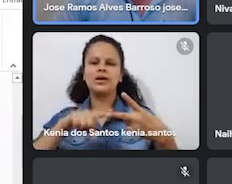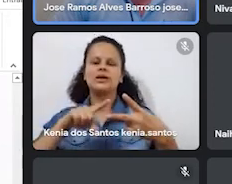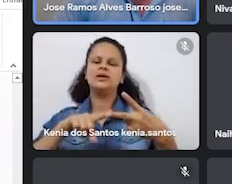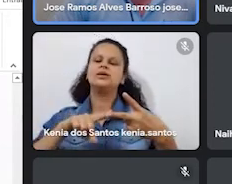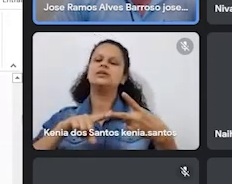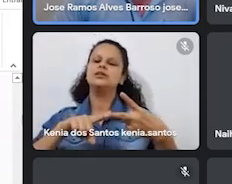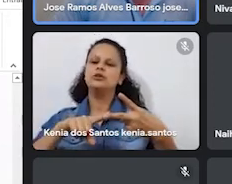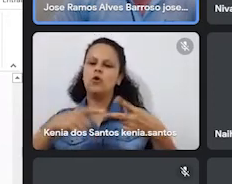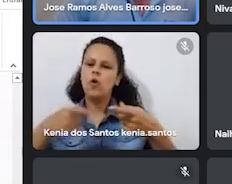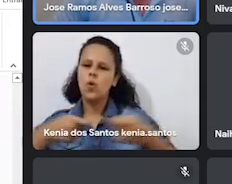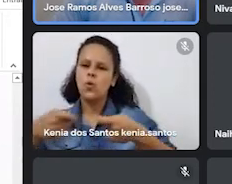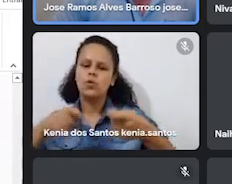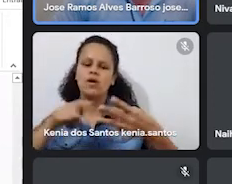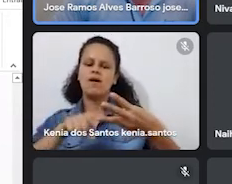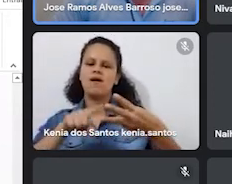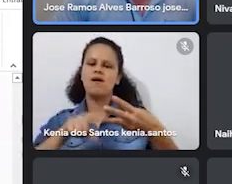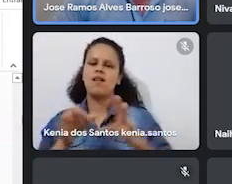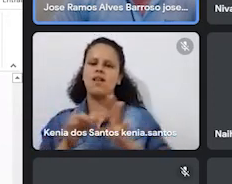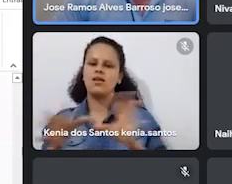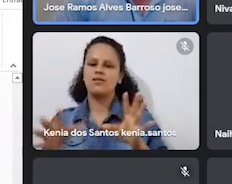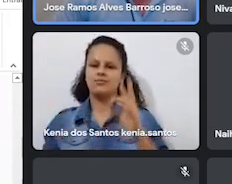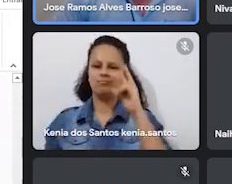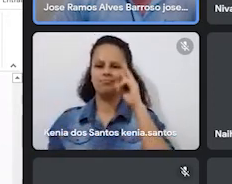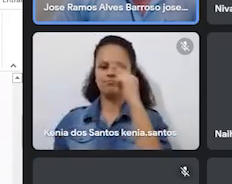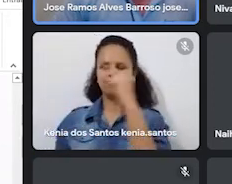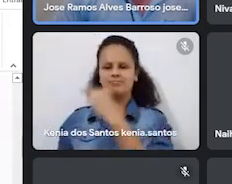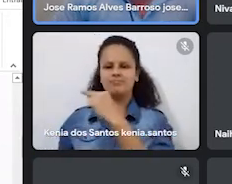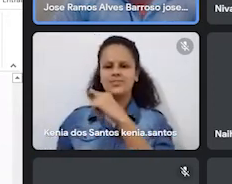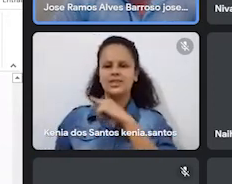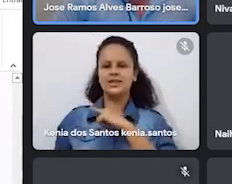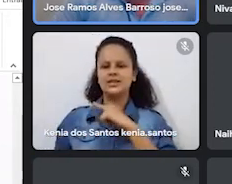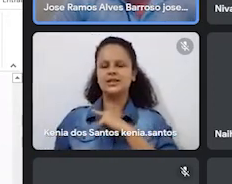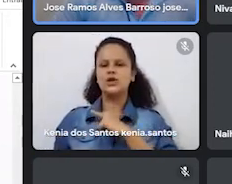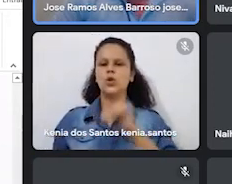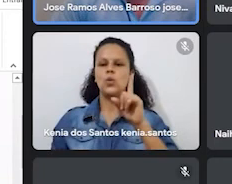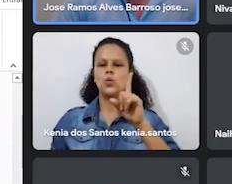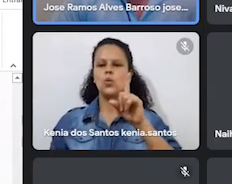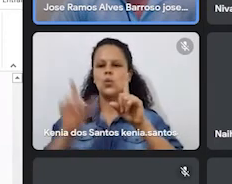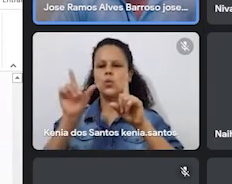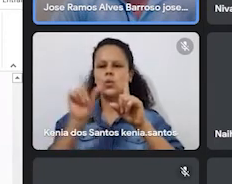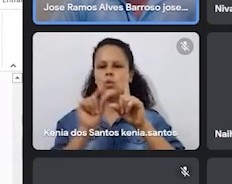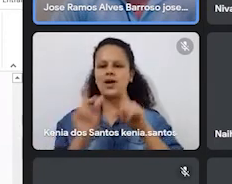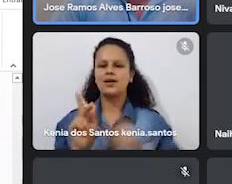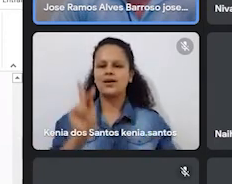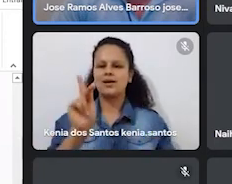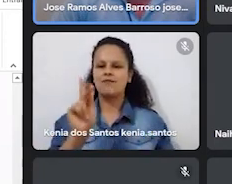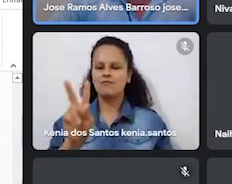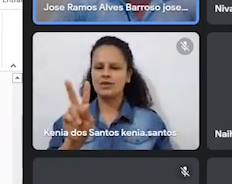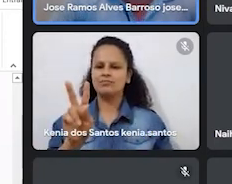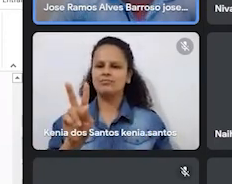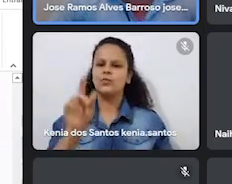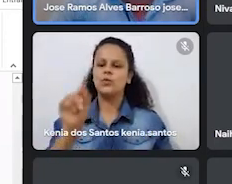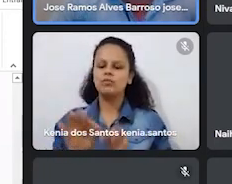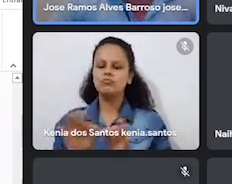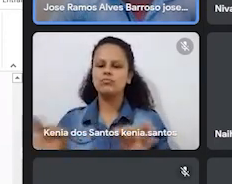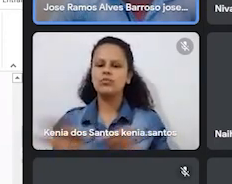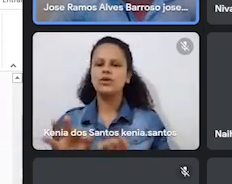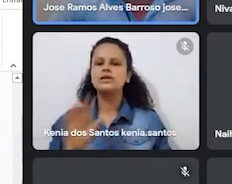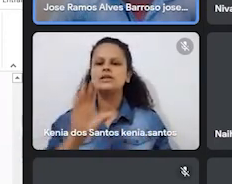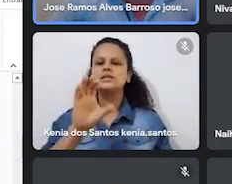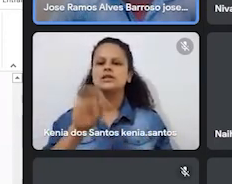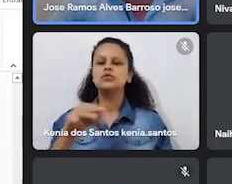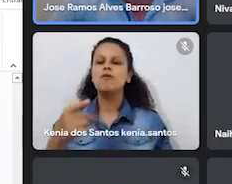livre. Olha aqui, ó, menor que 1 kV, 20 centímetros.